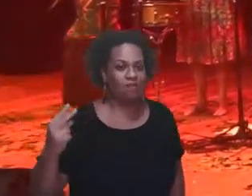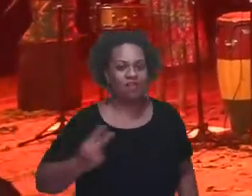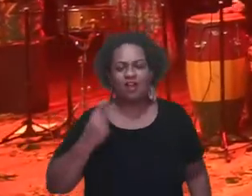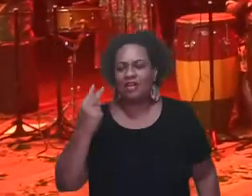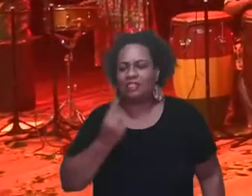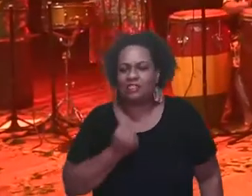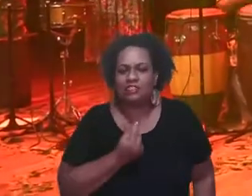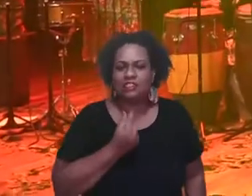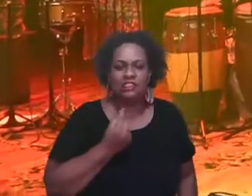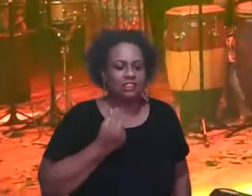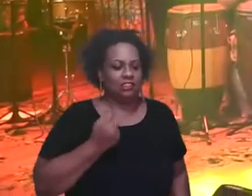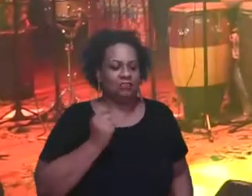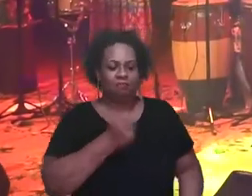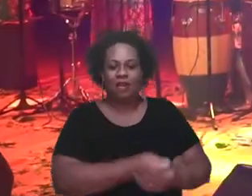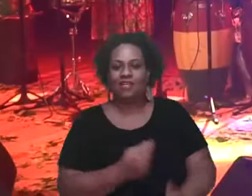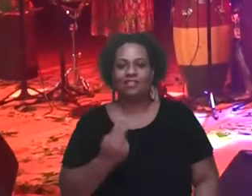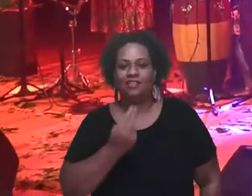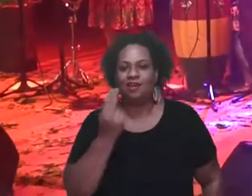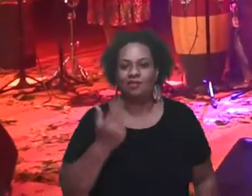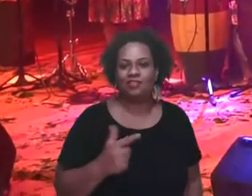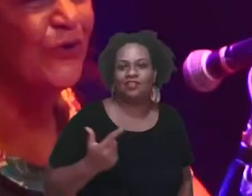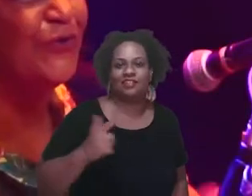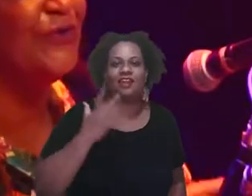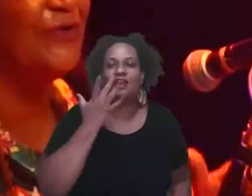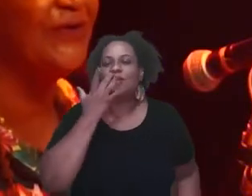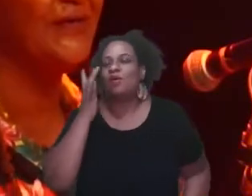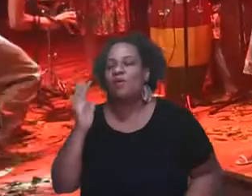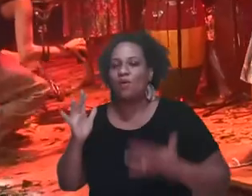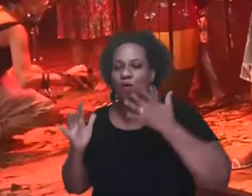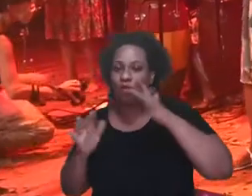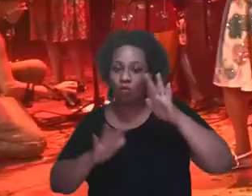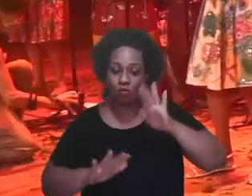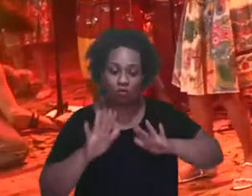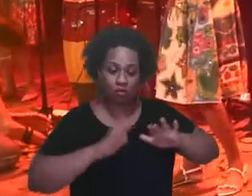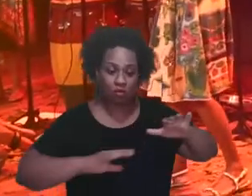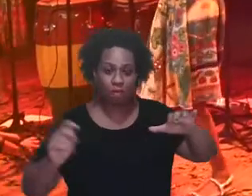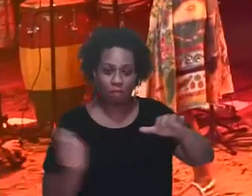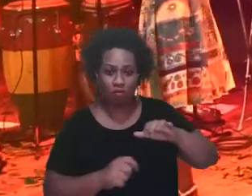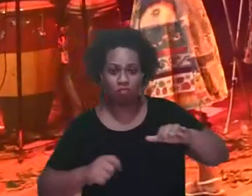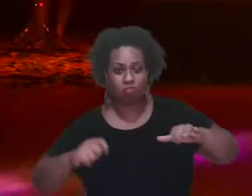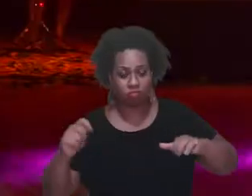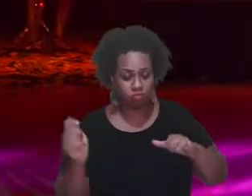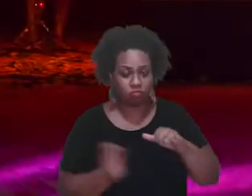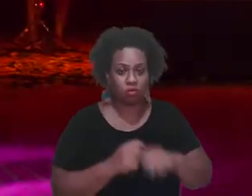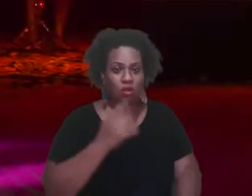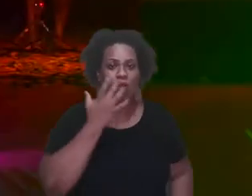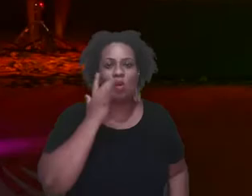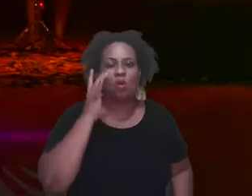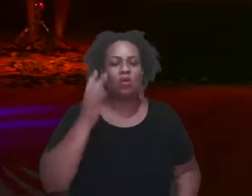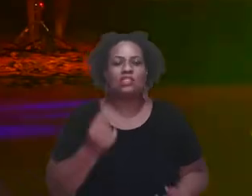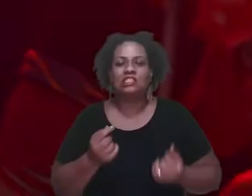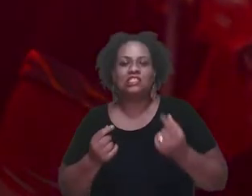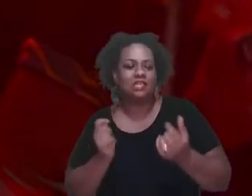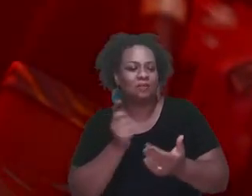ouro não há dinheiro que pague esse da bunda meu de novo e a lotérica não por esse bom esse banco vale